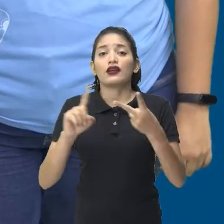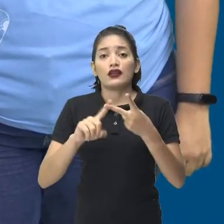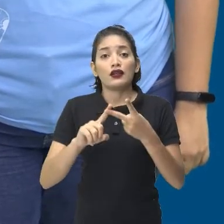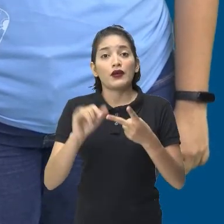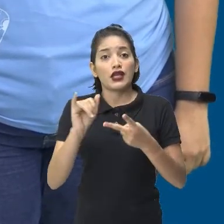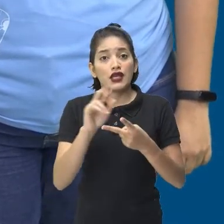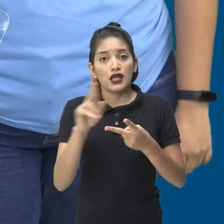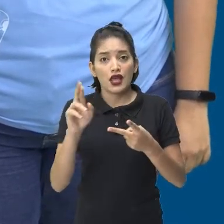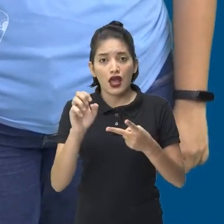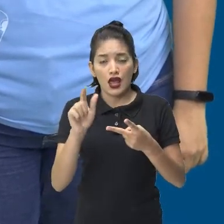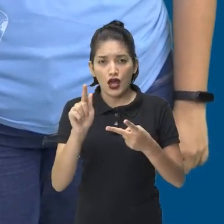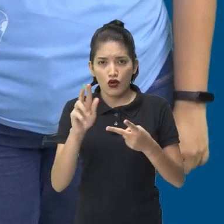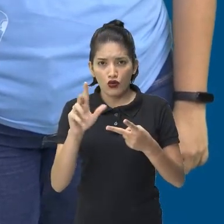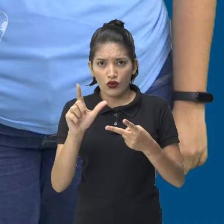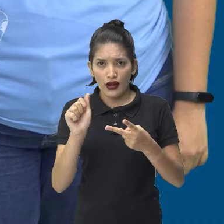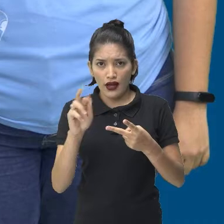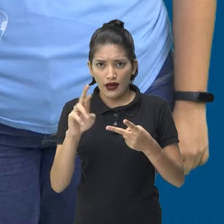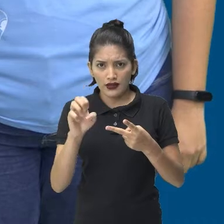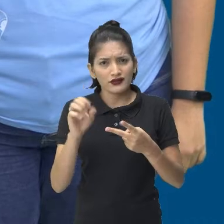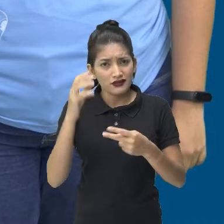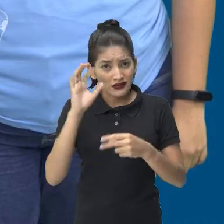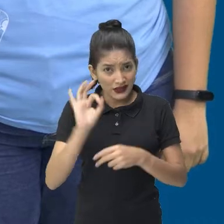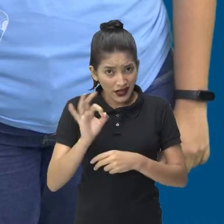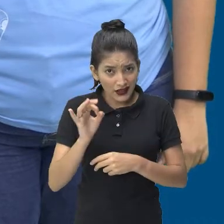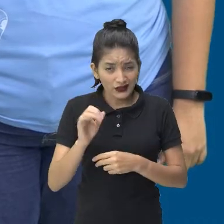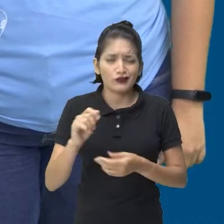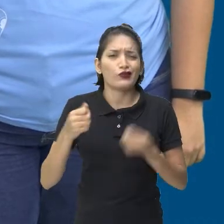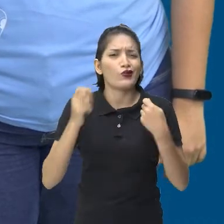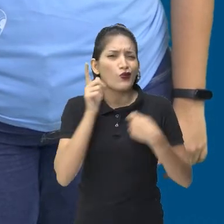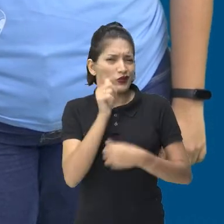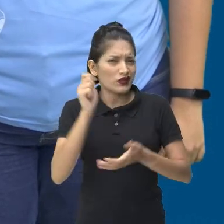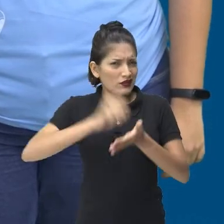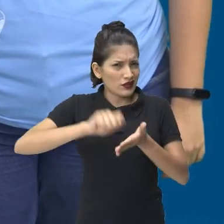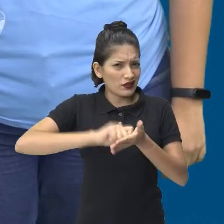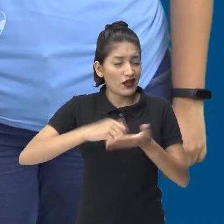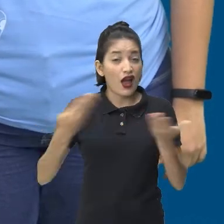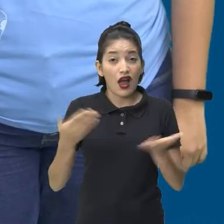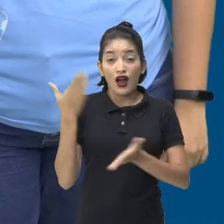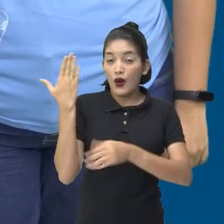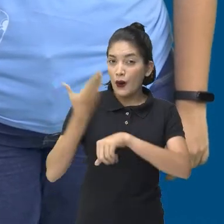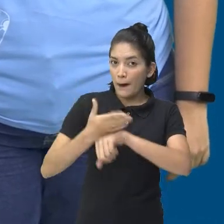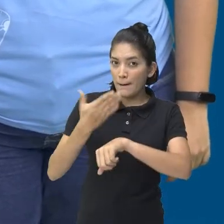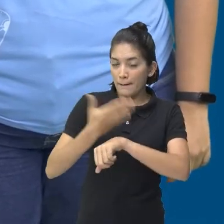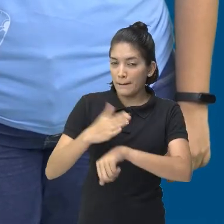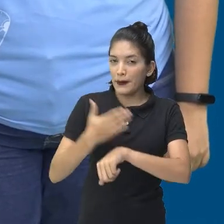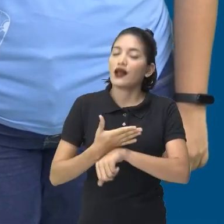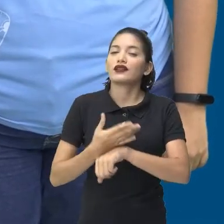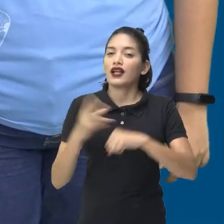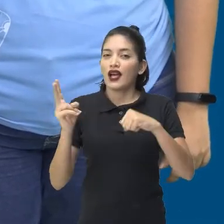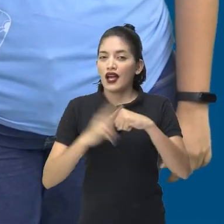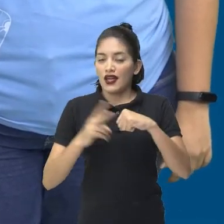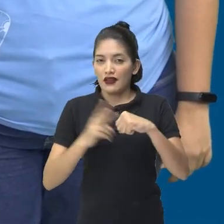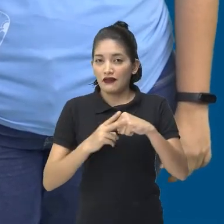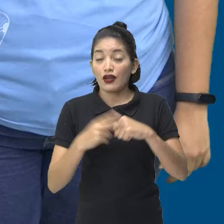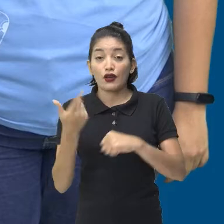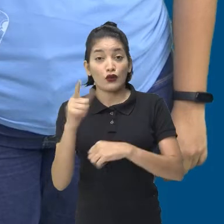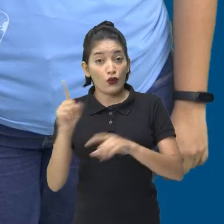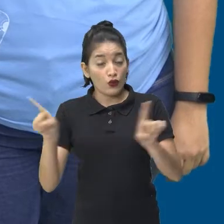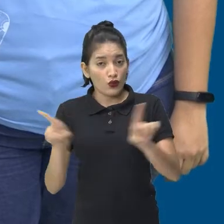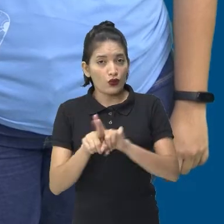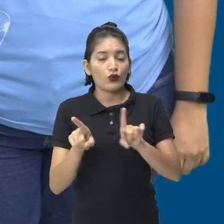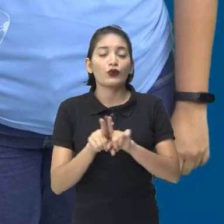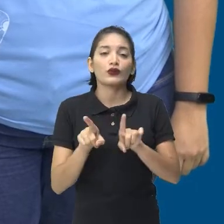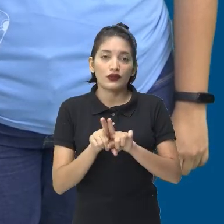Tá certo? Deu para anotar direitinho aí? Tranquilo? Vamos praticar um pouquinho esses verbos regulares e